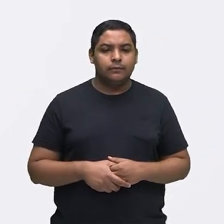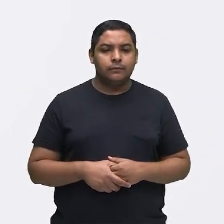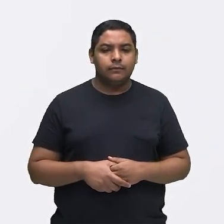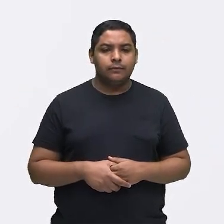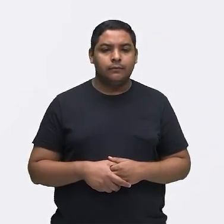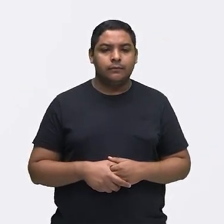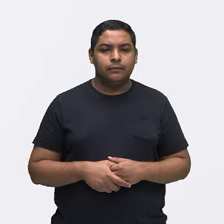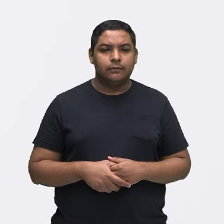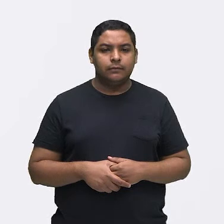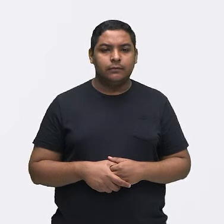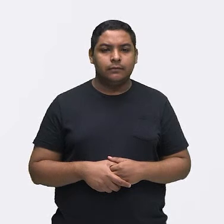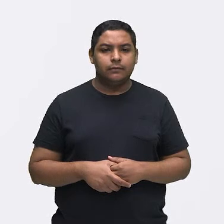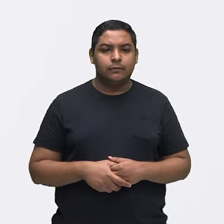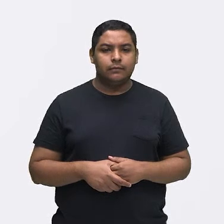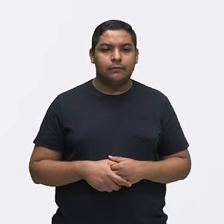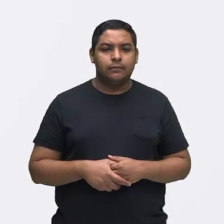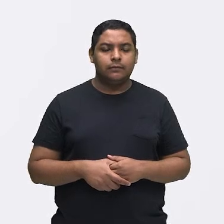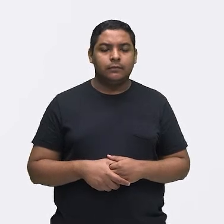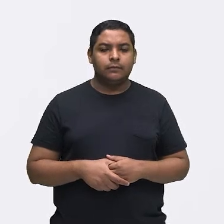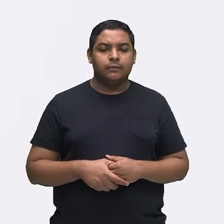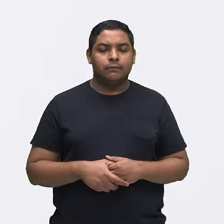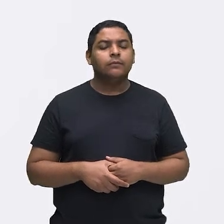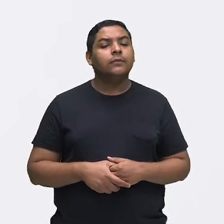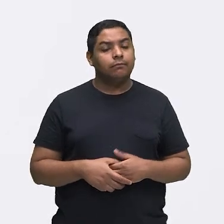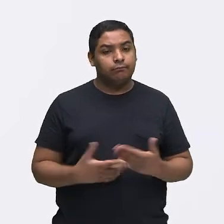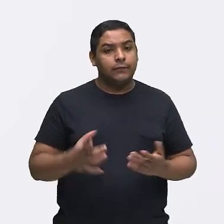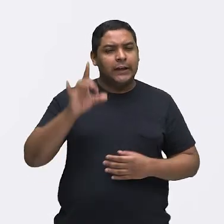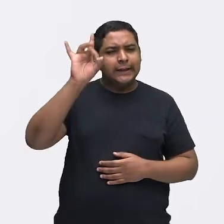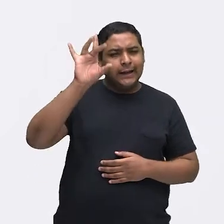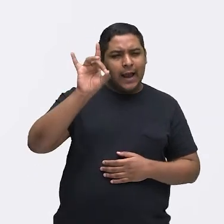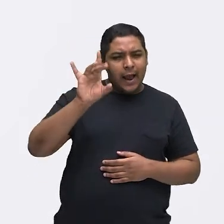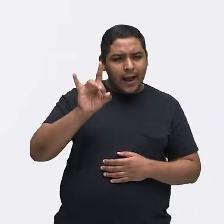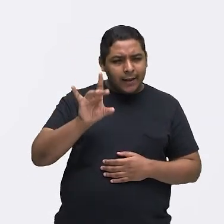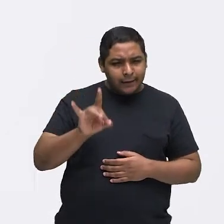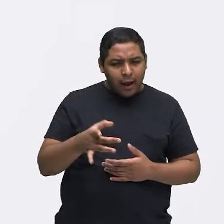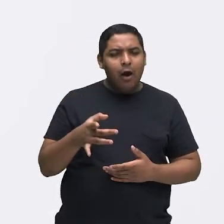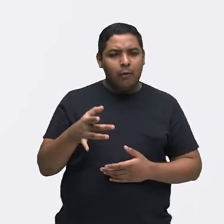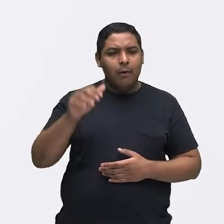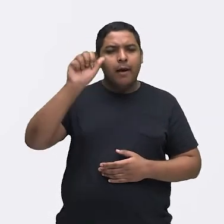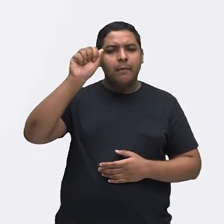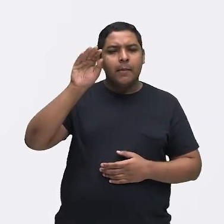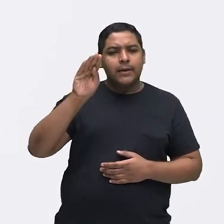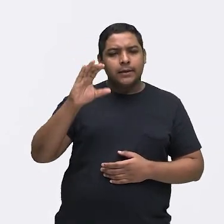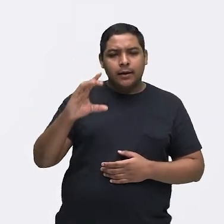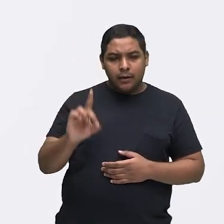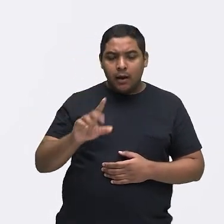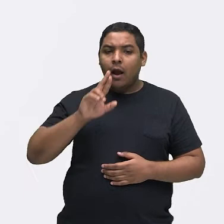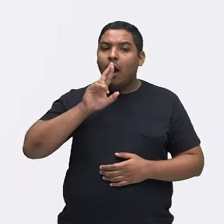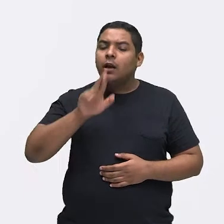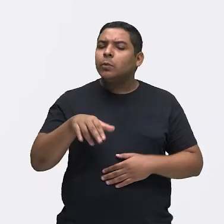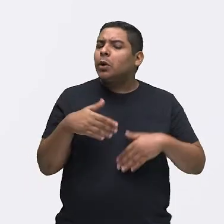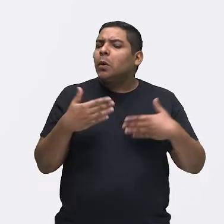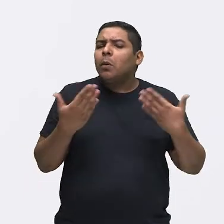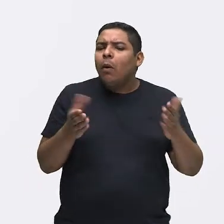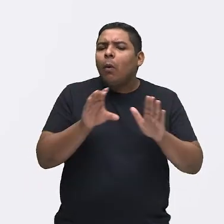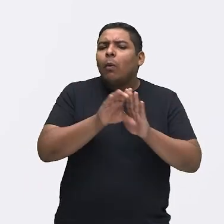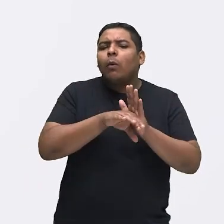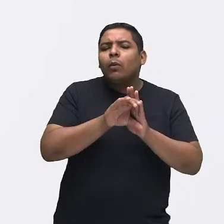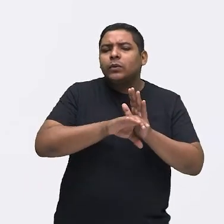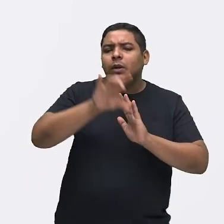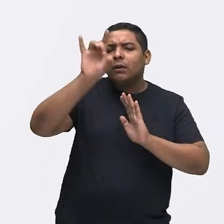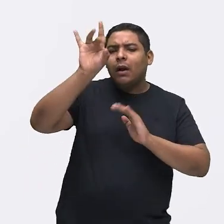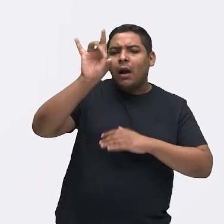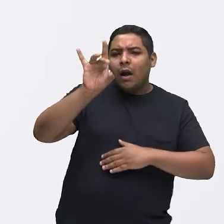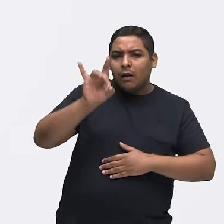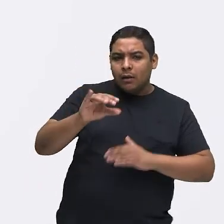e ponto físico. Então, vocês vão ver cada uma da questão e vão responder qual o conceito de cada um